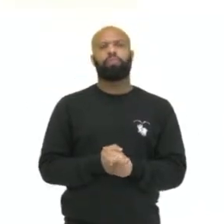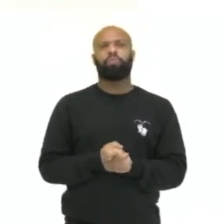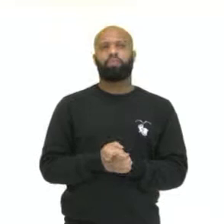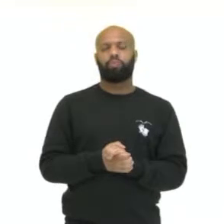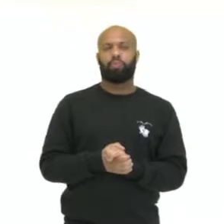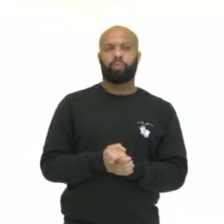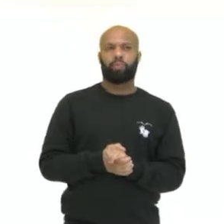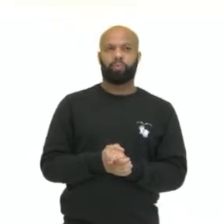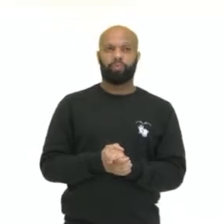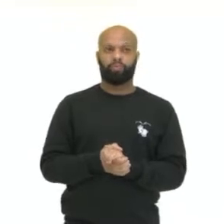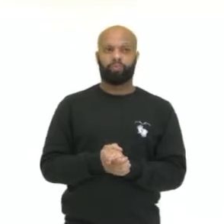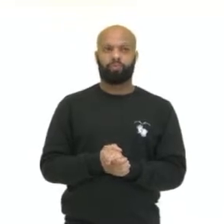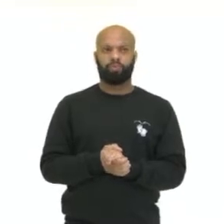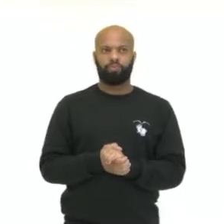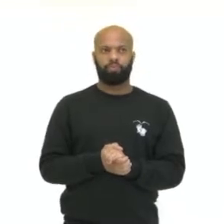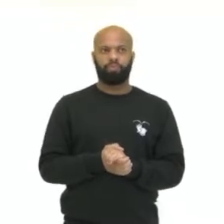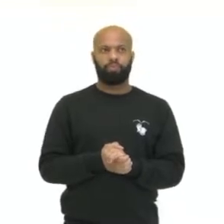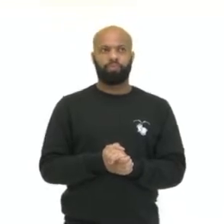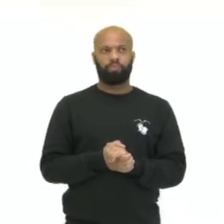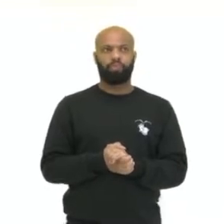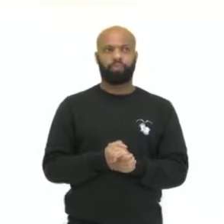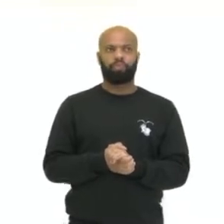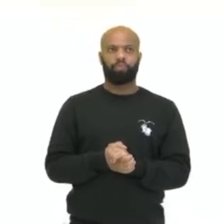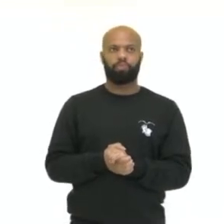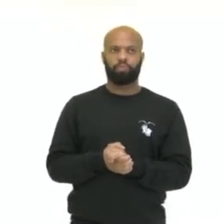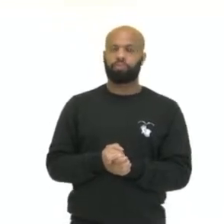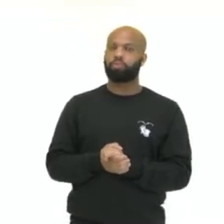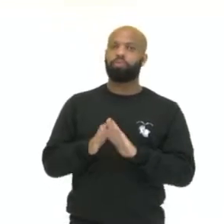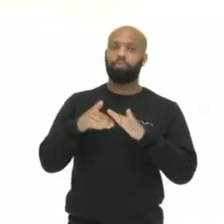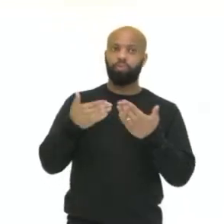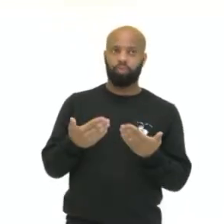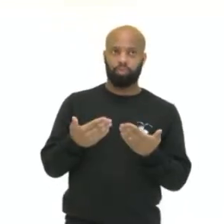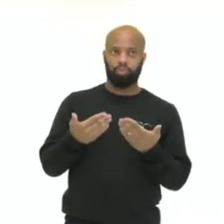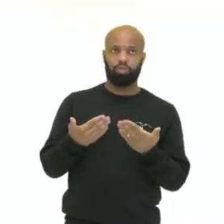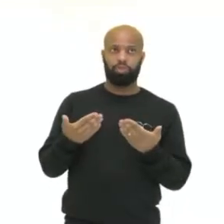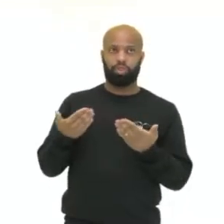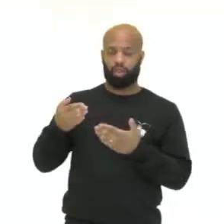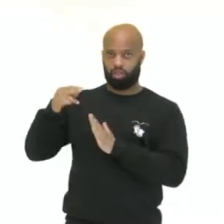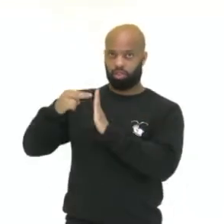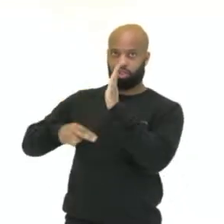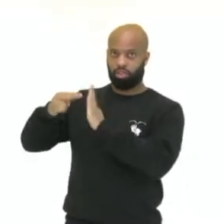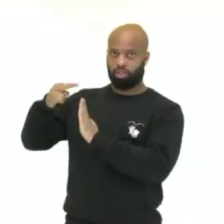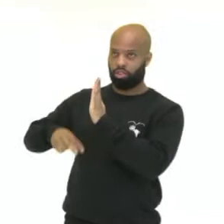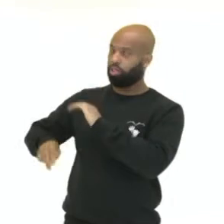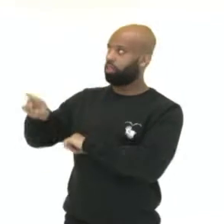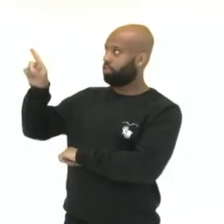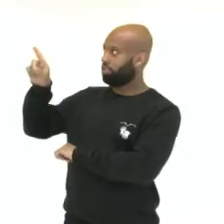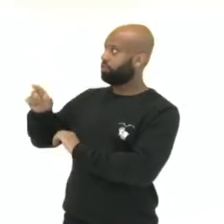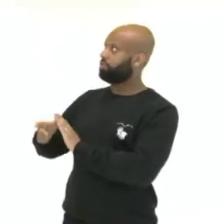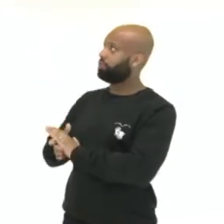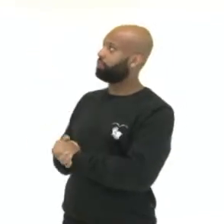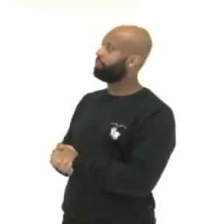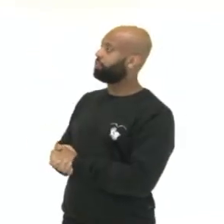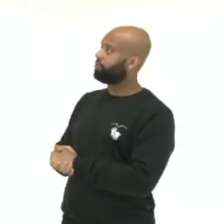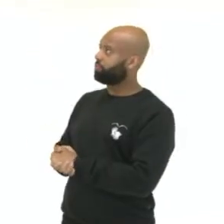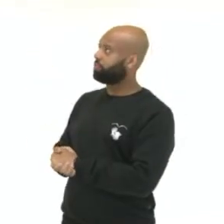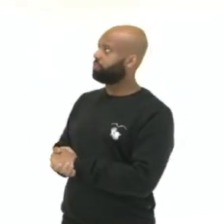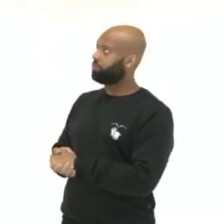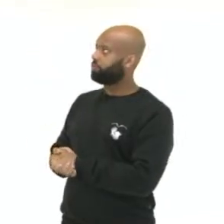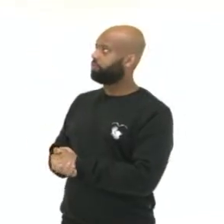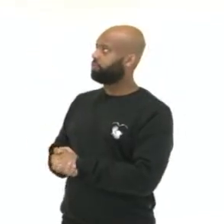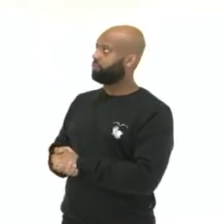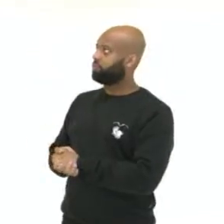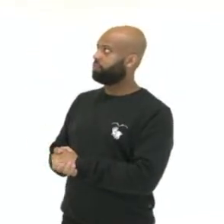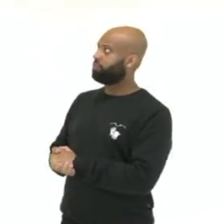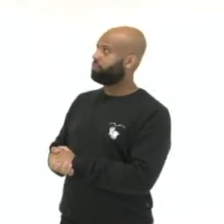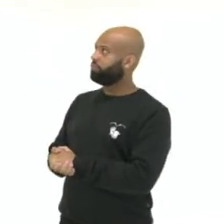nossa matéria hoje, nossa aula. Na sede da escola, duas crianças conversam. Que horas são? É hora do xereque. Olha só o meu relógio,